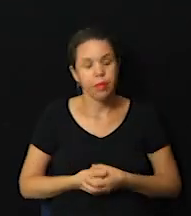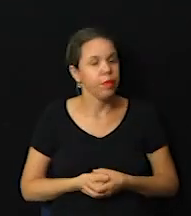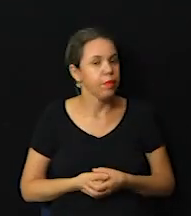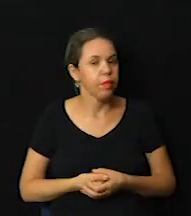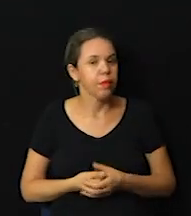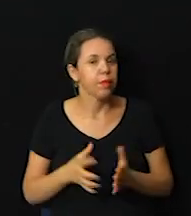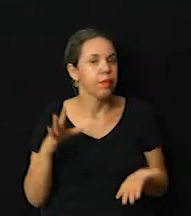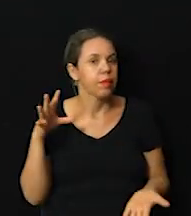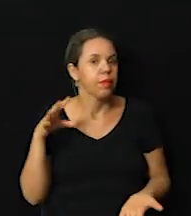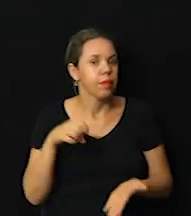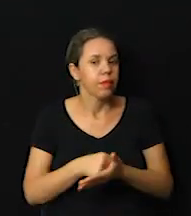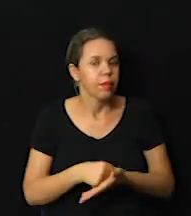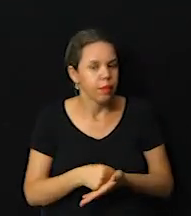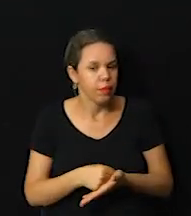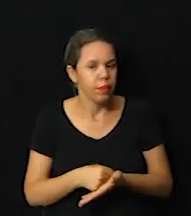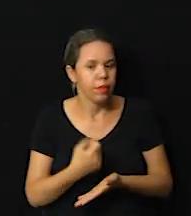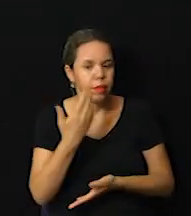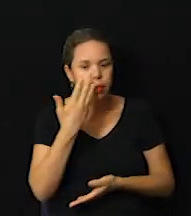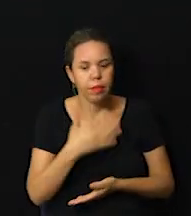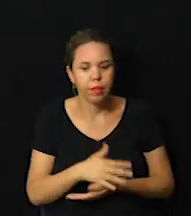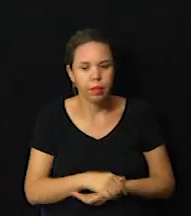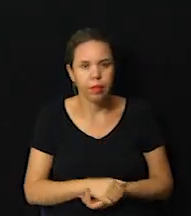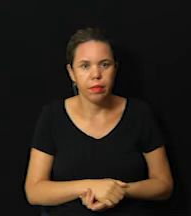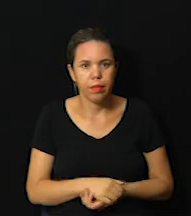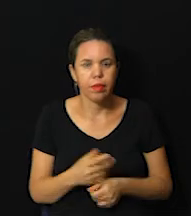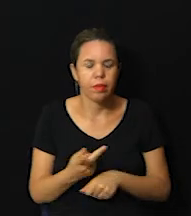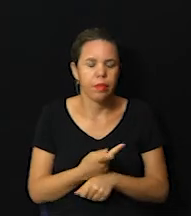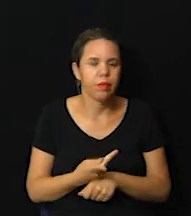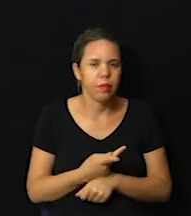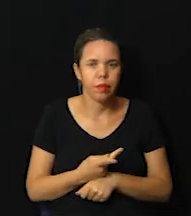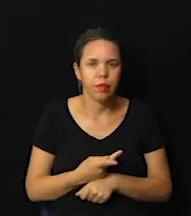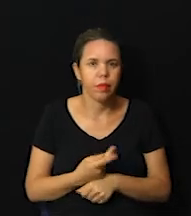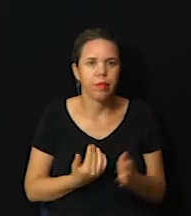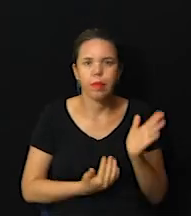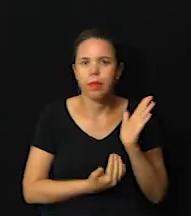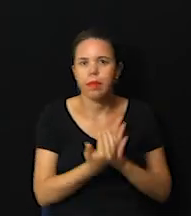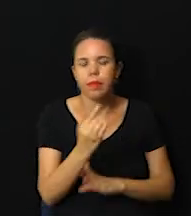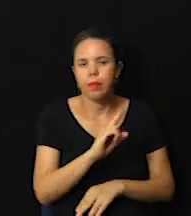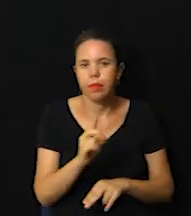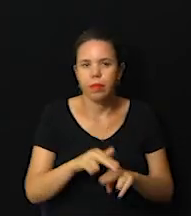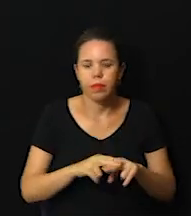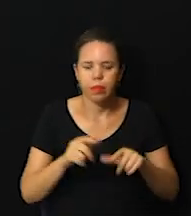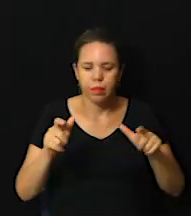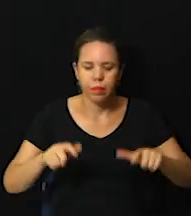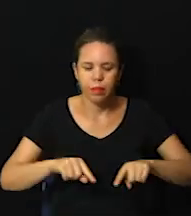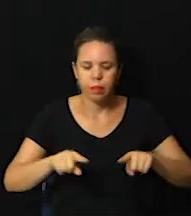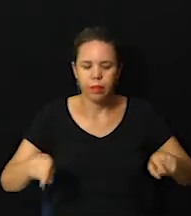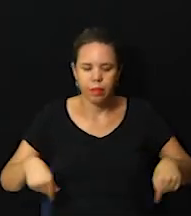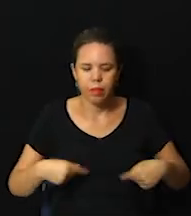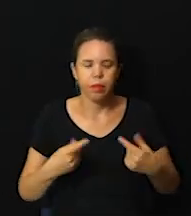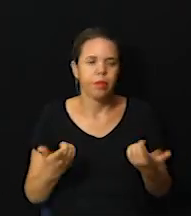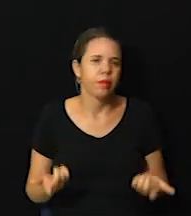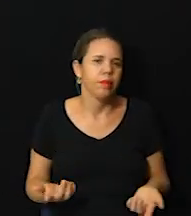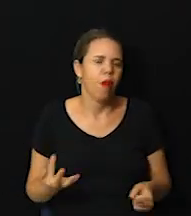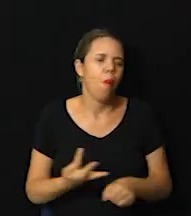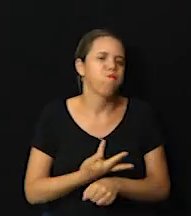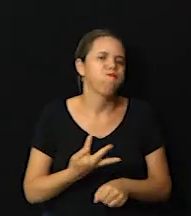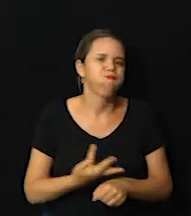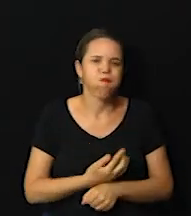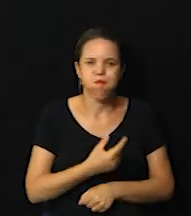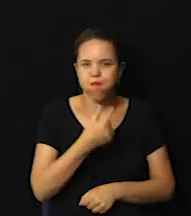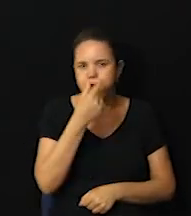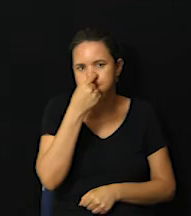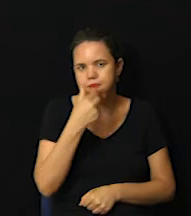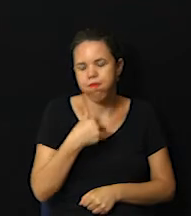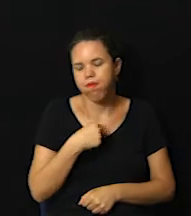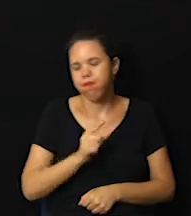essa inscrição das crianças. Mas a gente procura não exceder muito por conta do espaço mesmo, né? Que senão fica assim, um